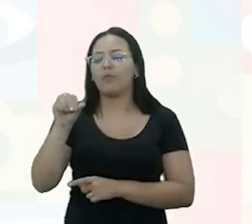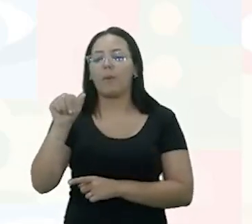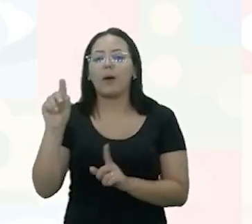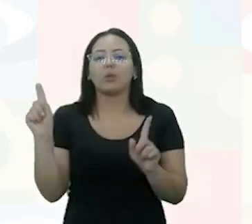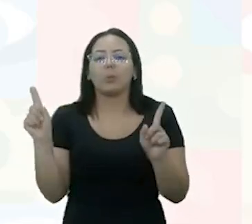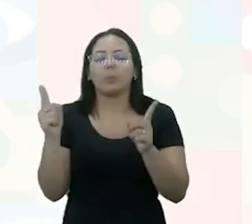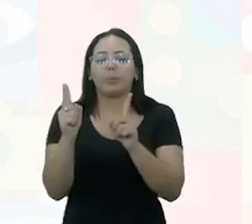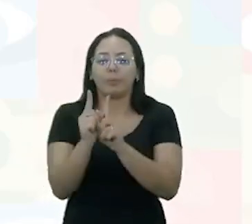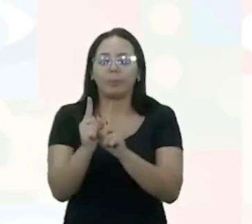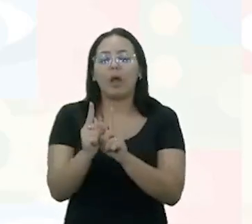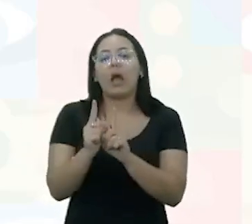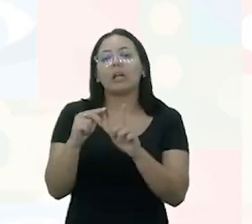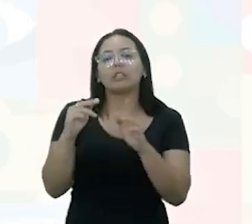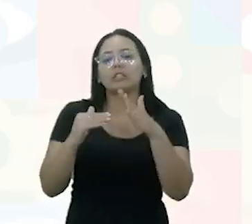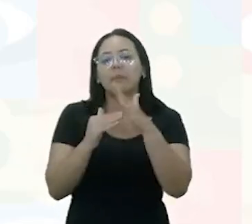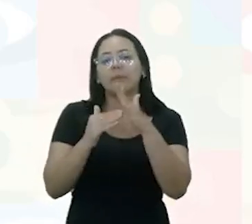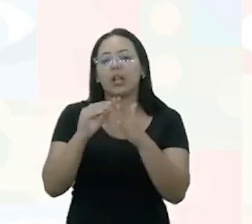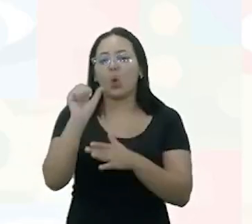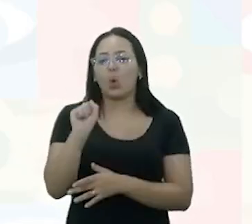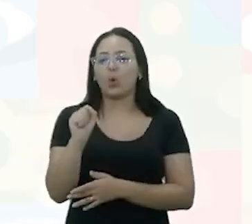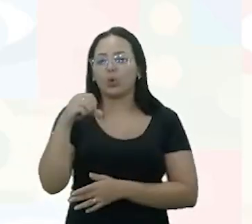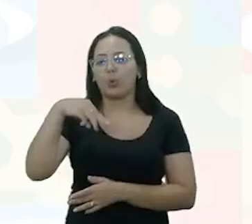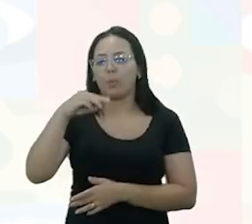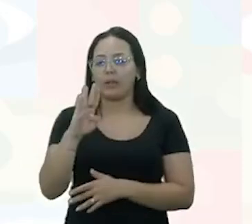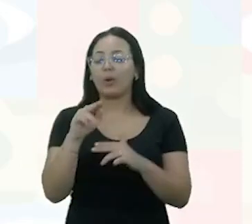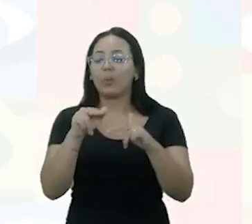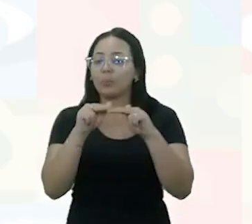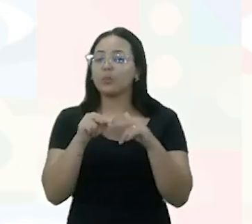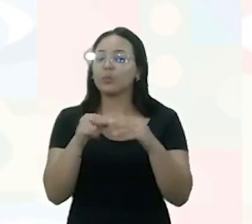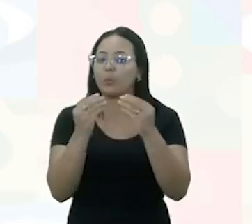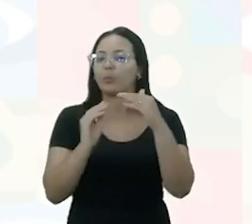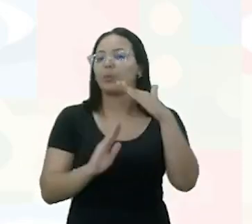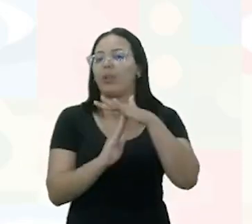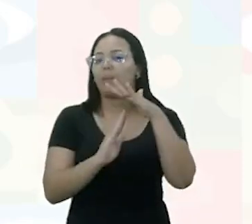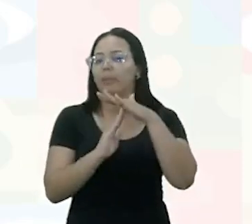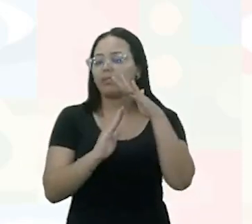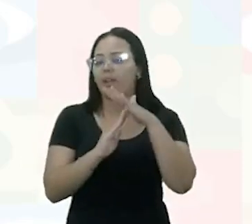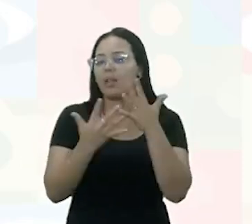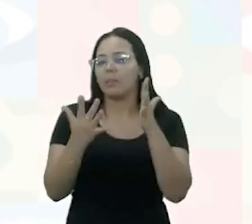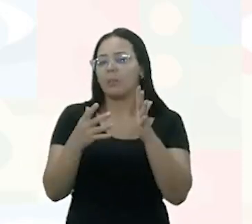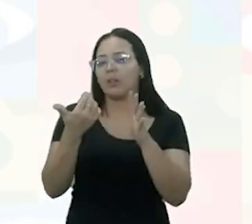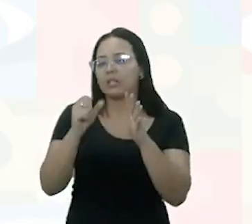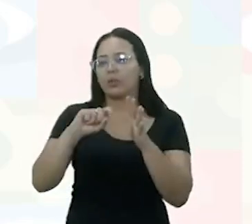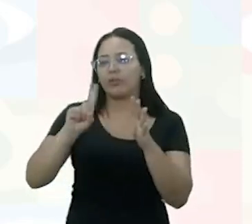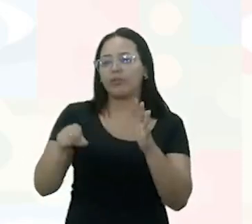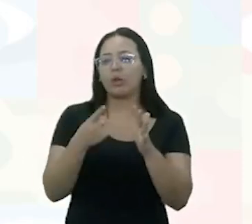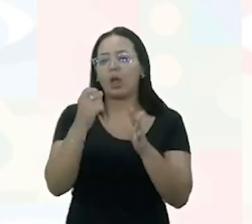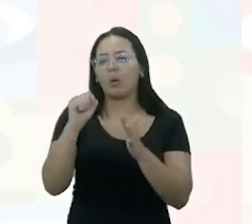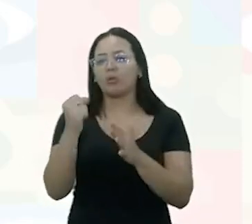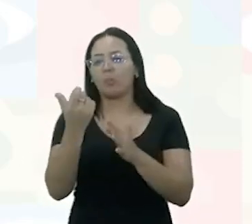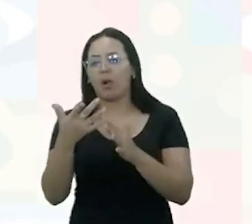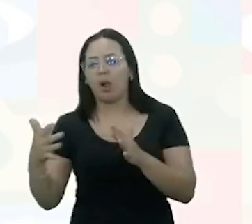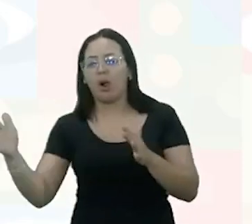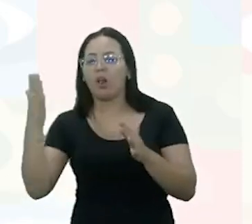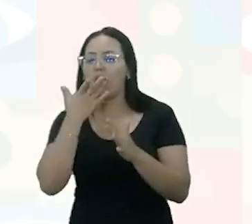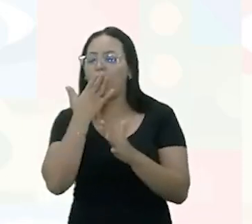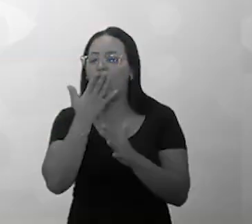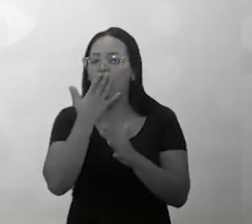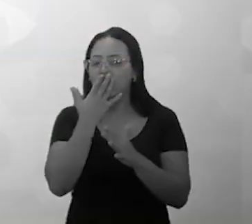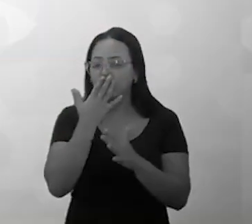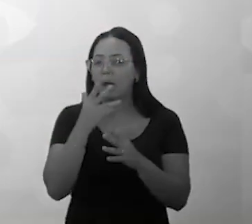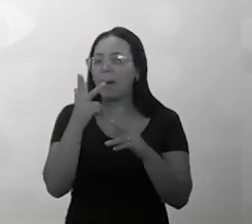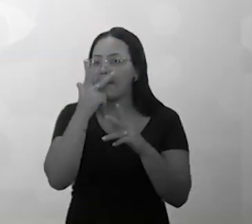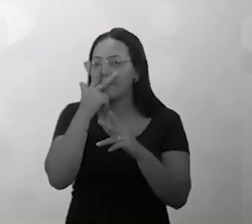bits, o que coloca uma forte limitação de 18,8 milhões de cores possíveis.